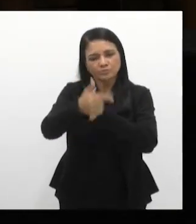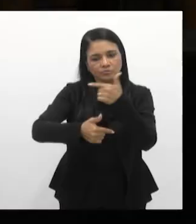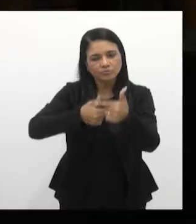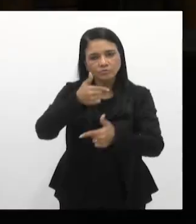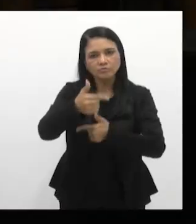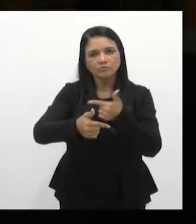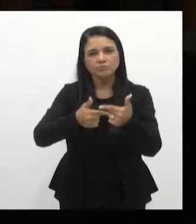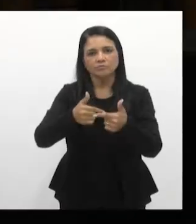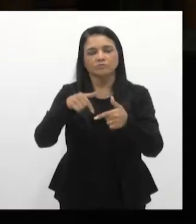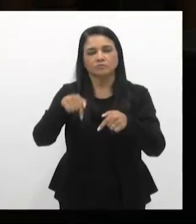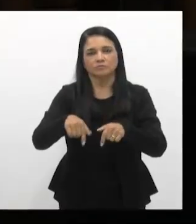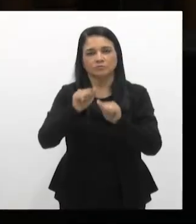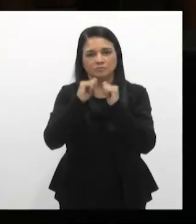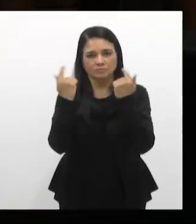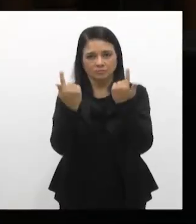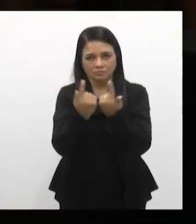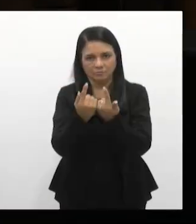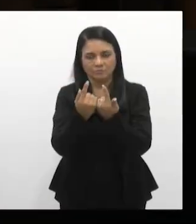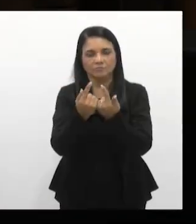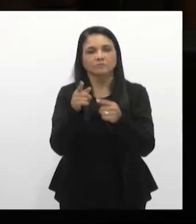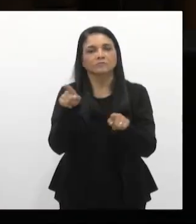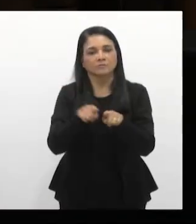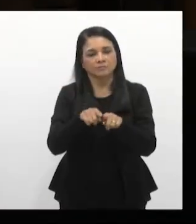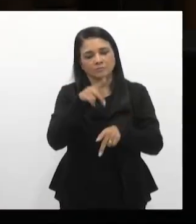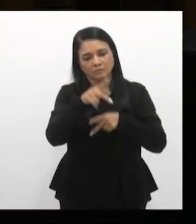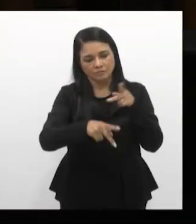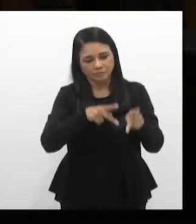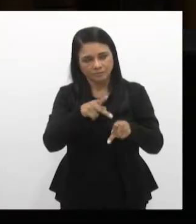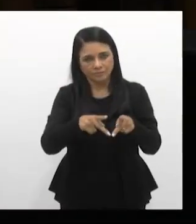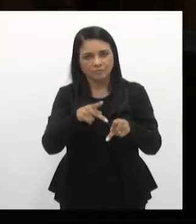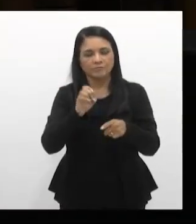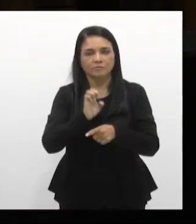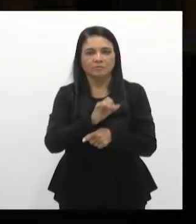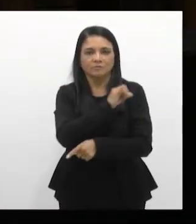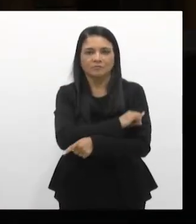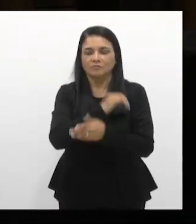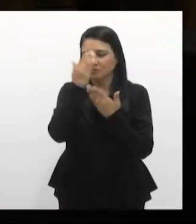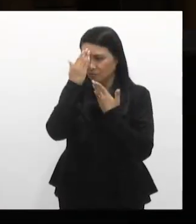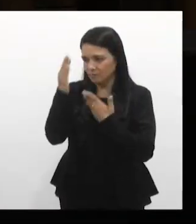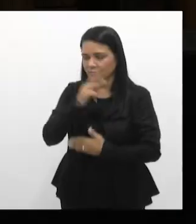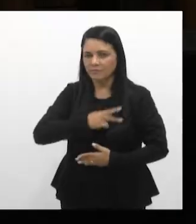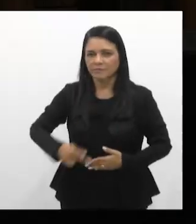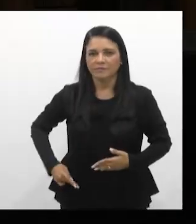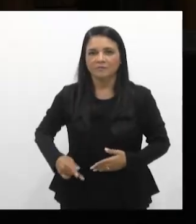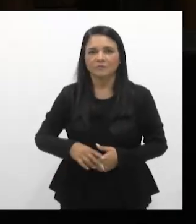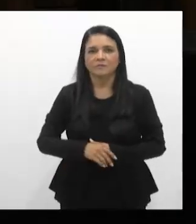trabalho desta Casa Legislativa e da população do nosso estado. Muito obrigada, presidente.